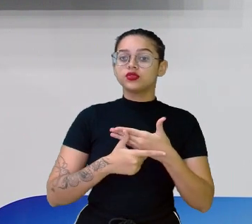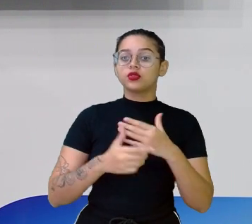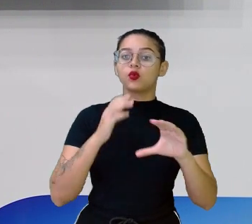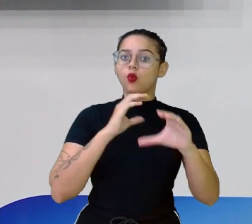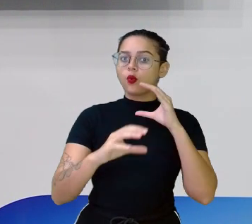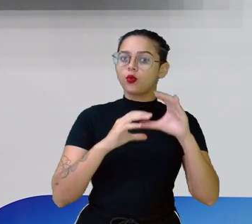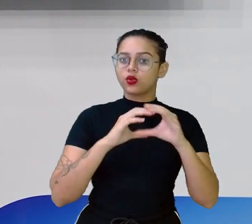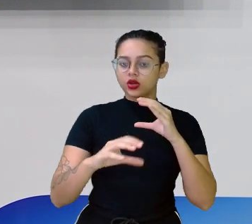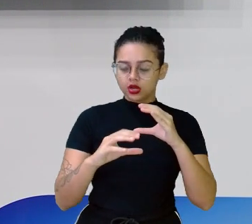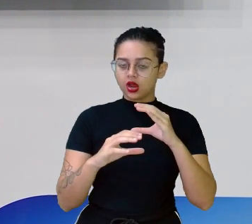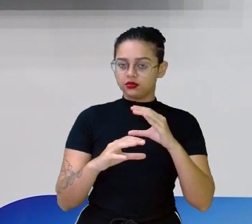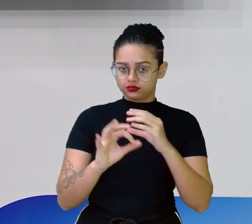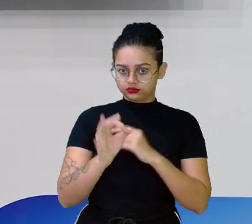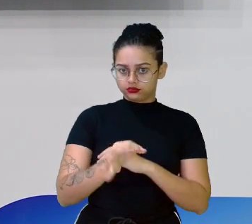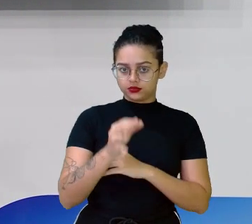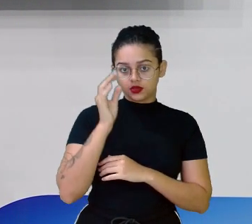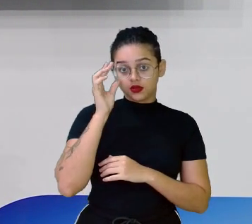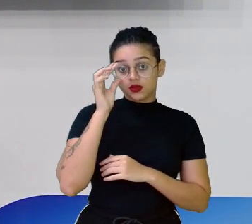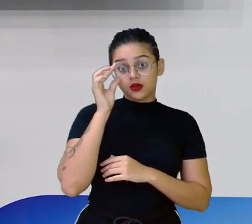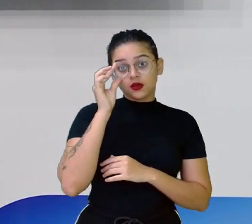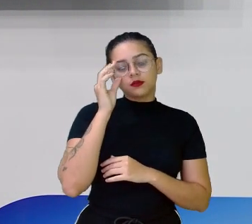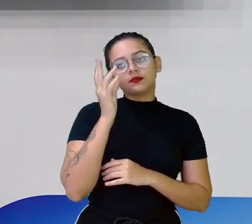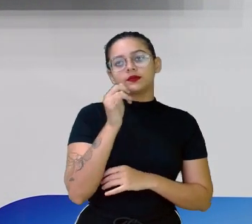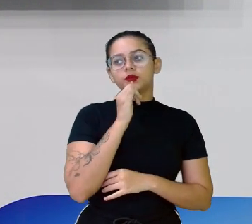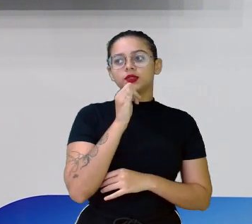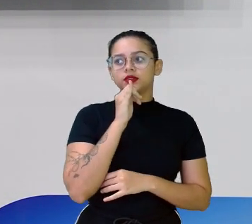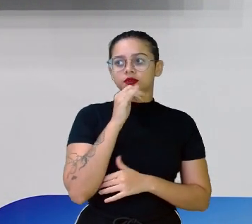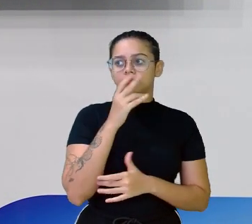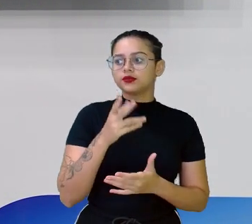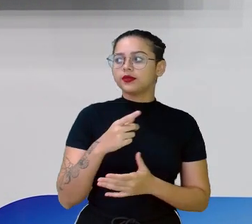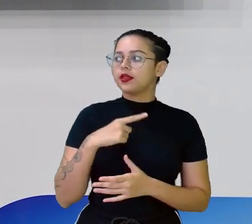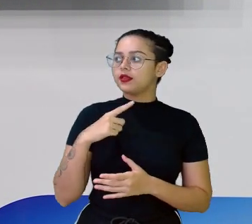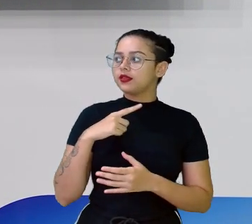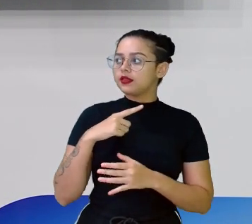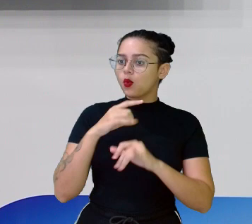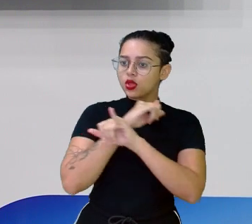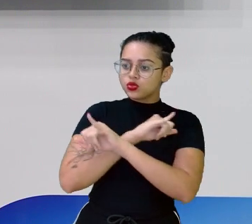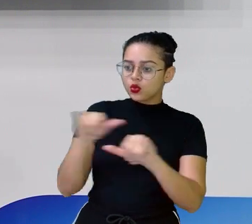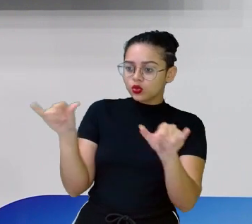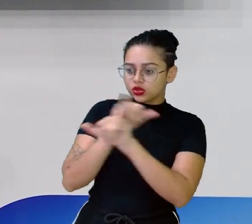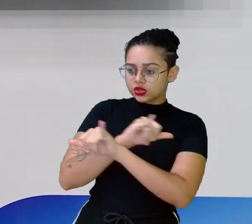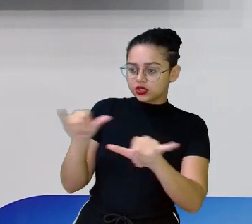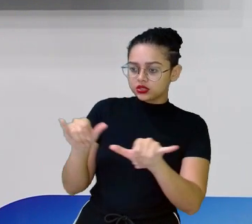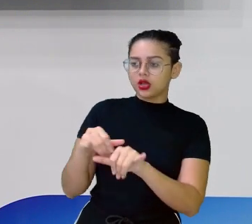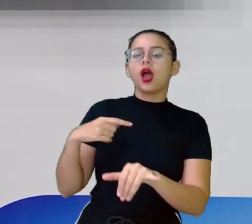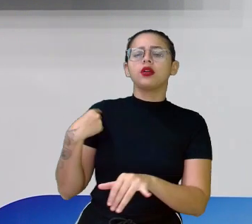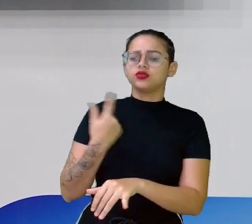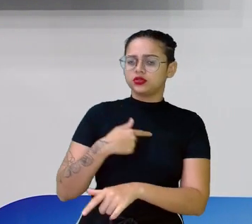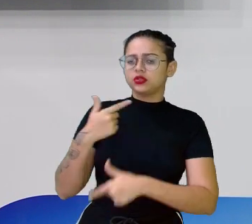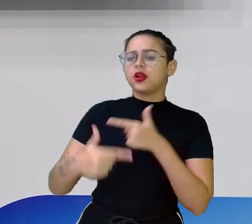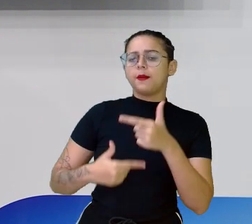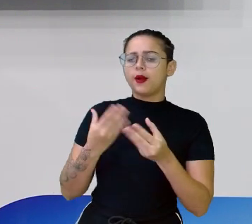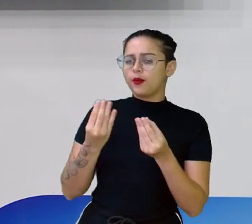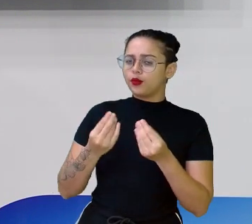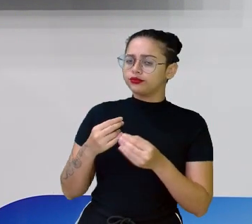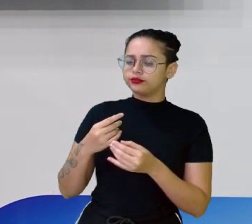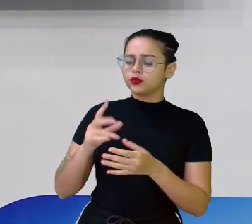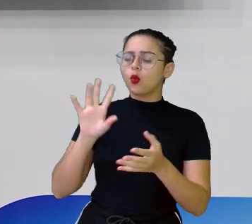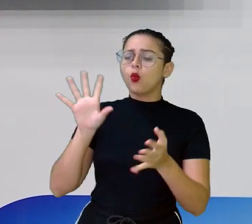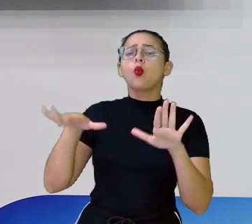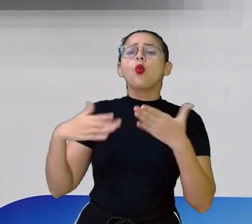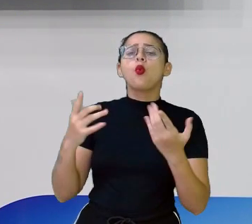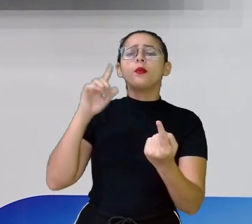é um meio de comunicação. Mas, por exemplo, se eu pego uma notícia, que trabalhamos bastante aqui, qual é o objetivo da